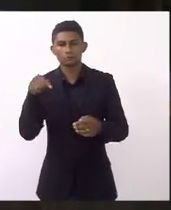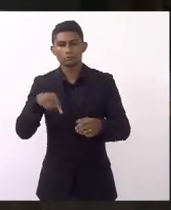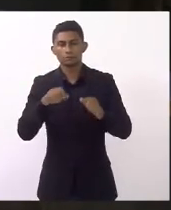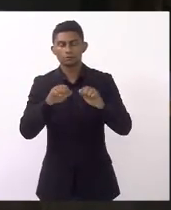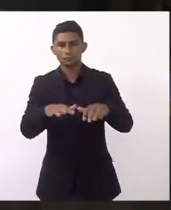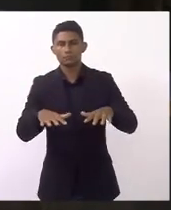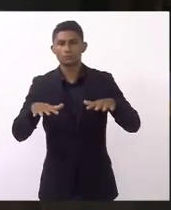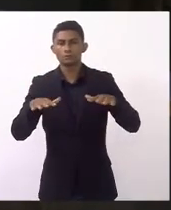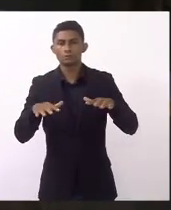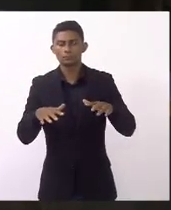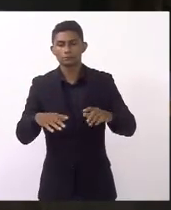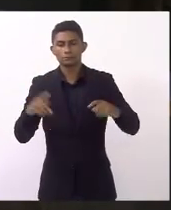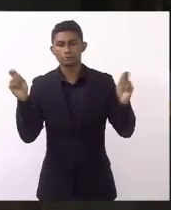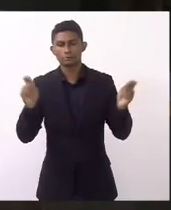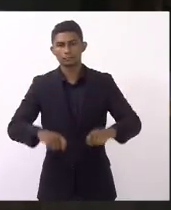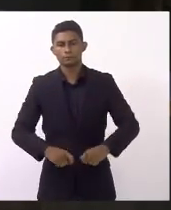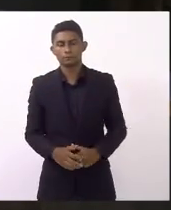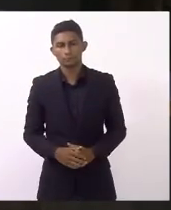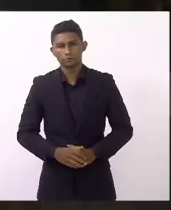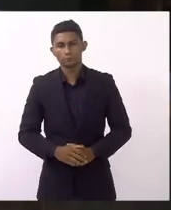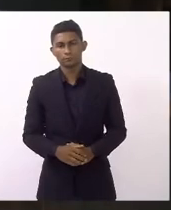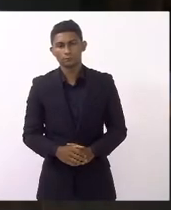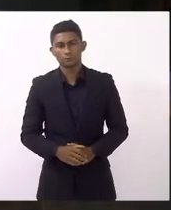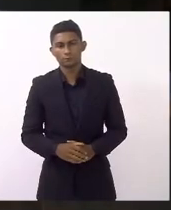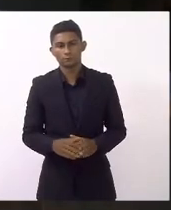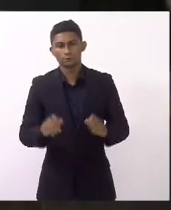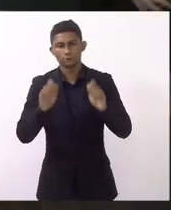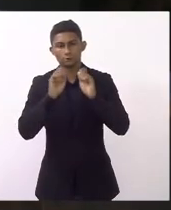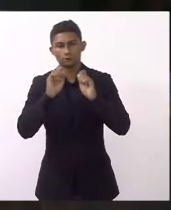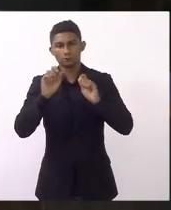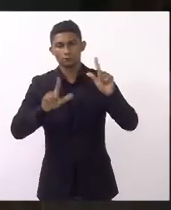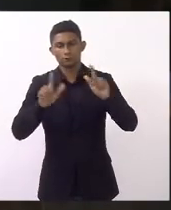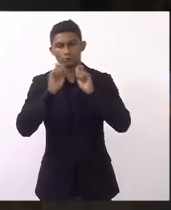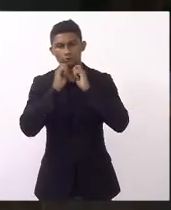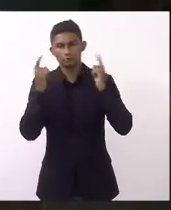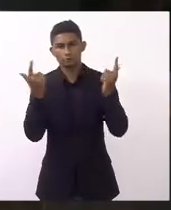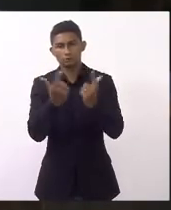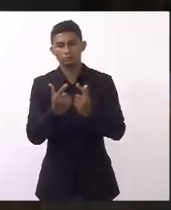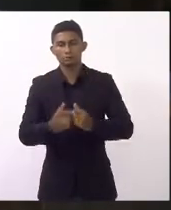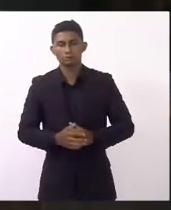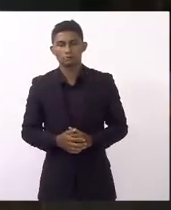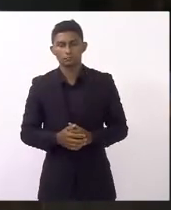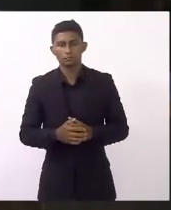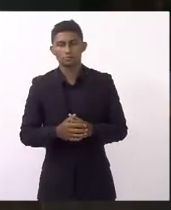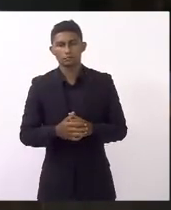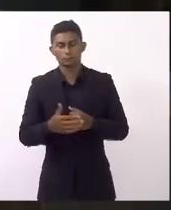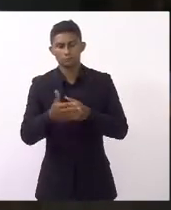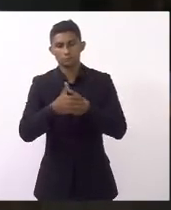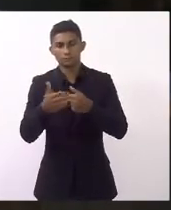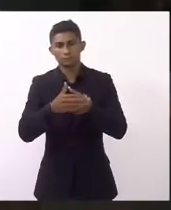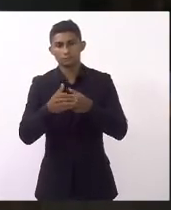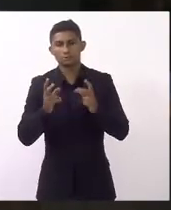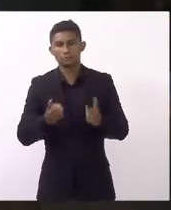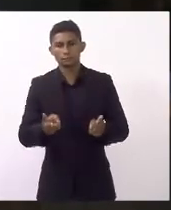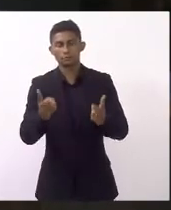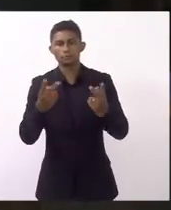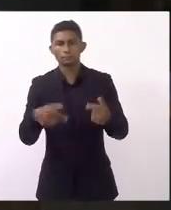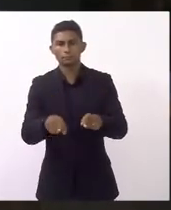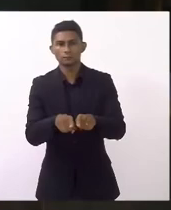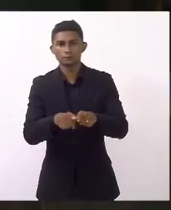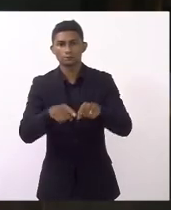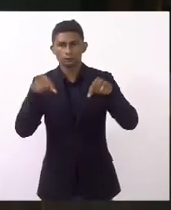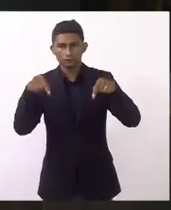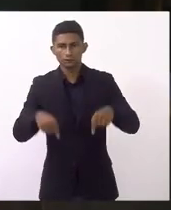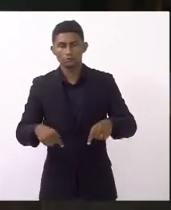cerimônia seja possível pessoal da TV alerj agradeceu o carinho de sempre as cerimonialistas